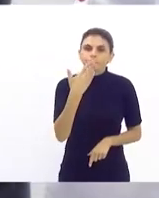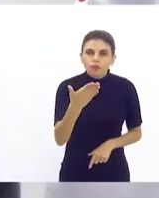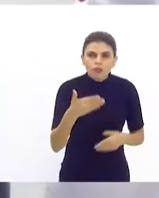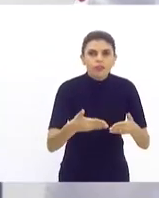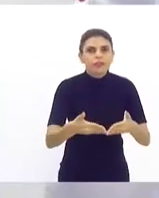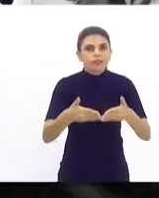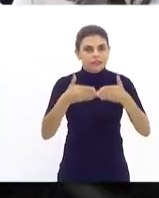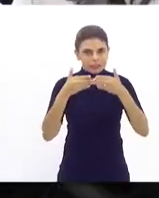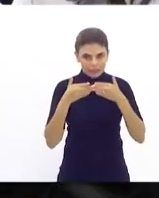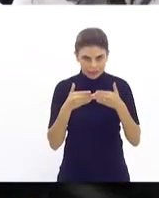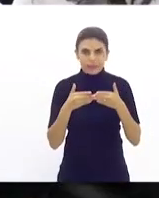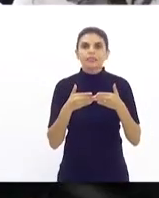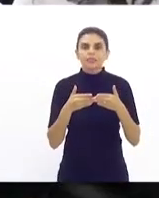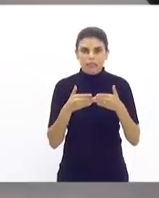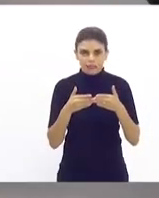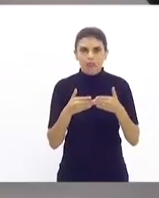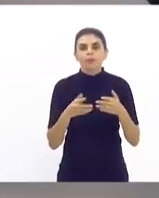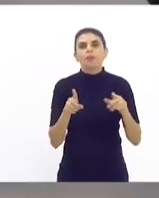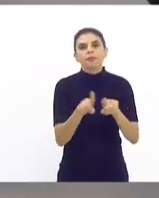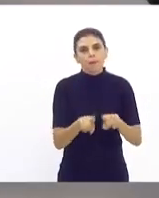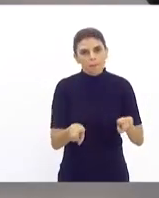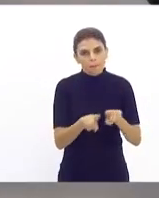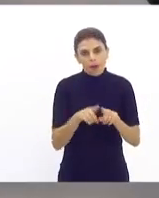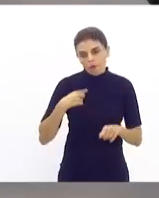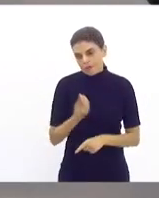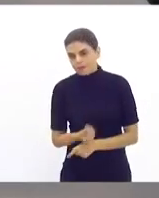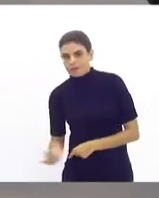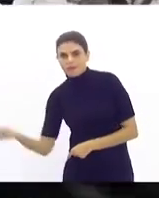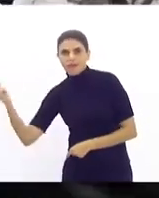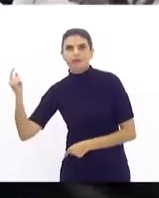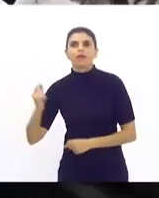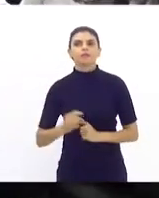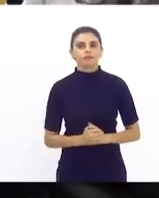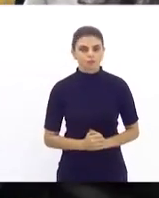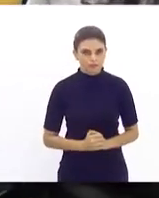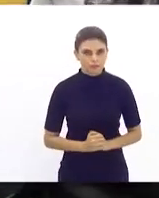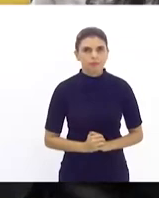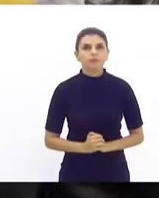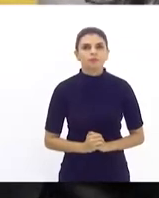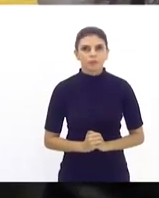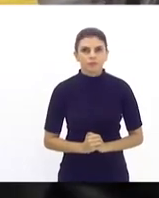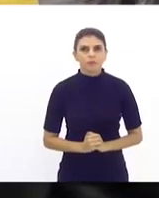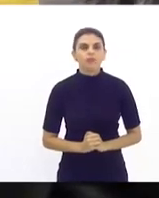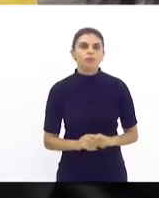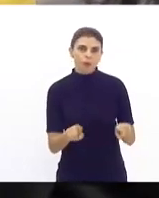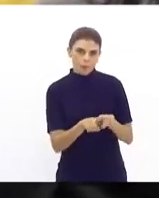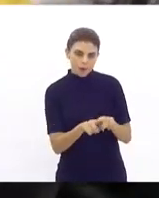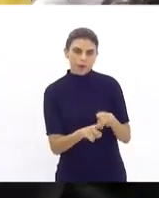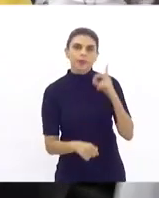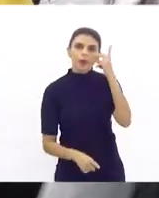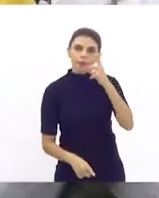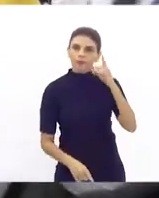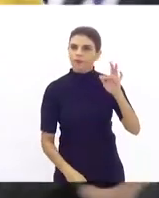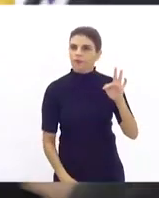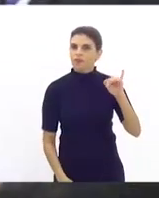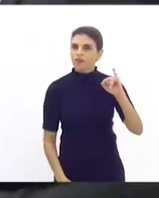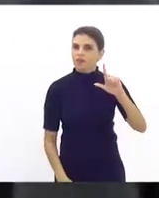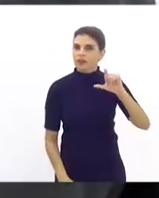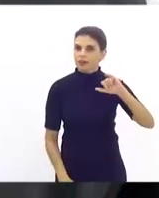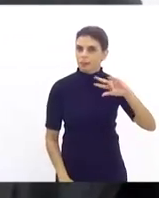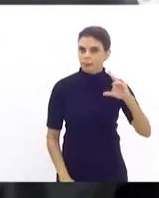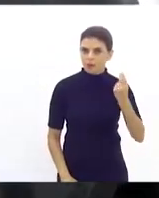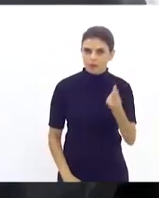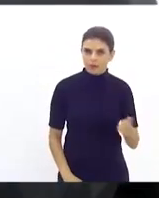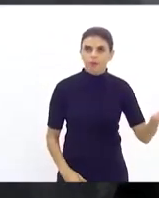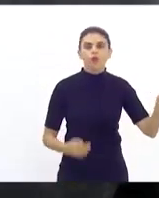para reincluir. Eu vou pedir licença também para poder me retirar. Deputado Filipinho também, mas. Questão de ordem, presidente. Eu vou tratar